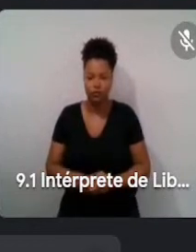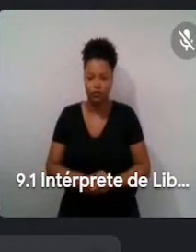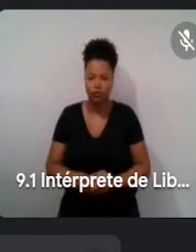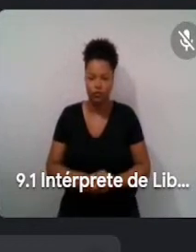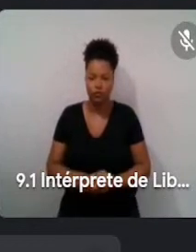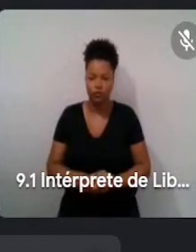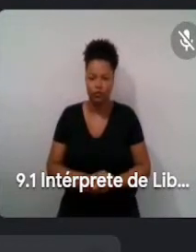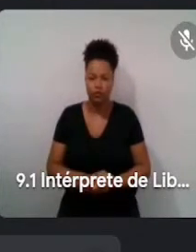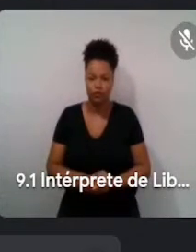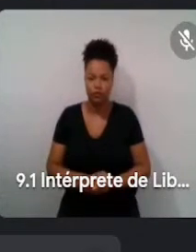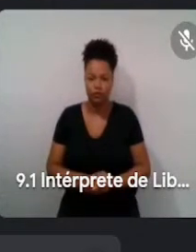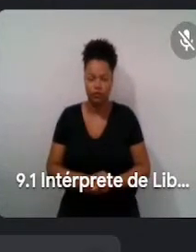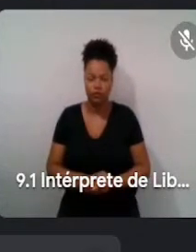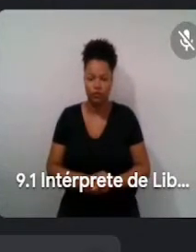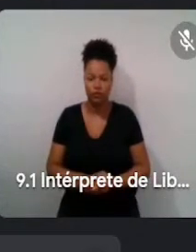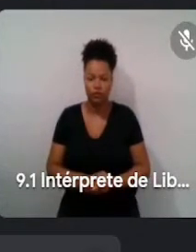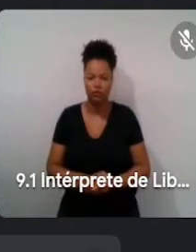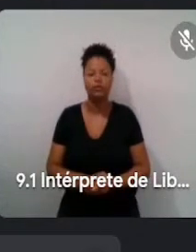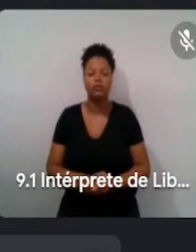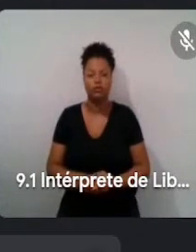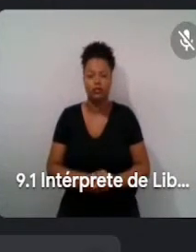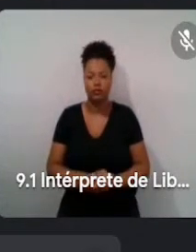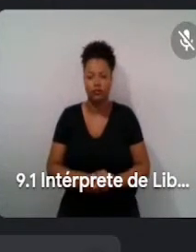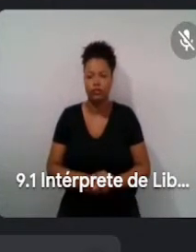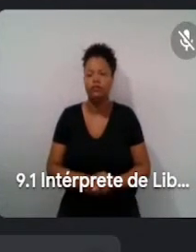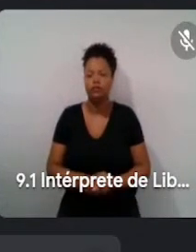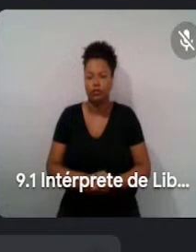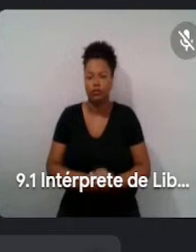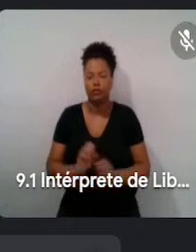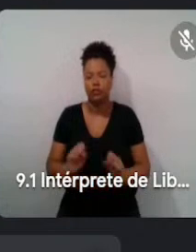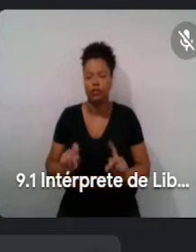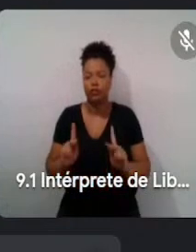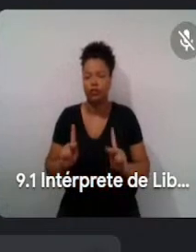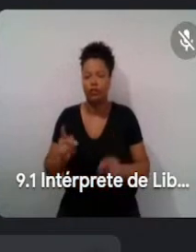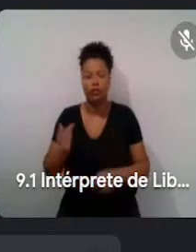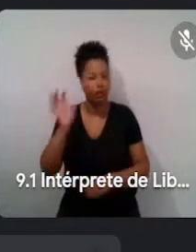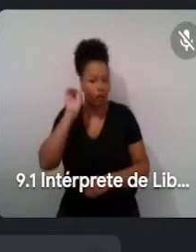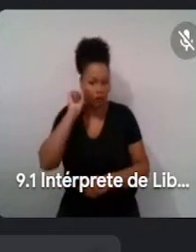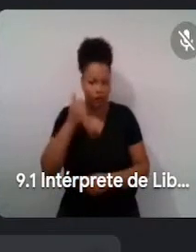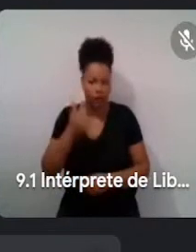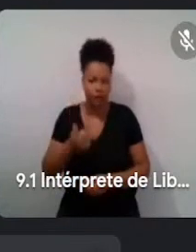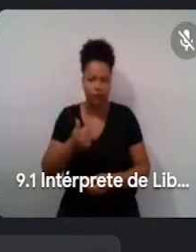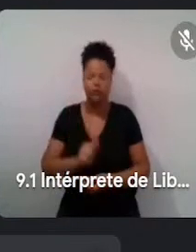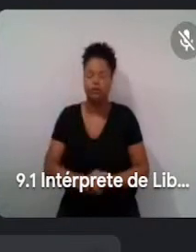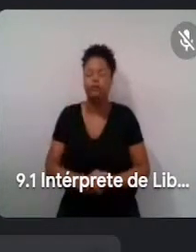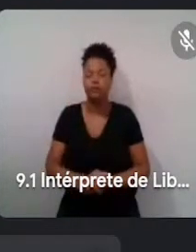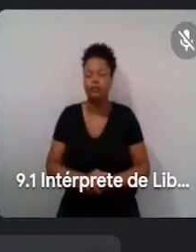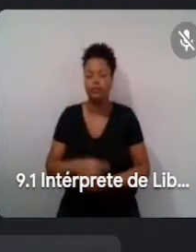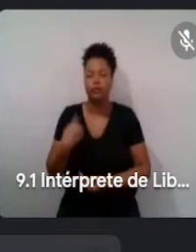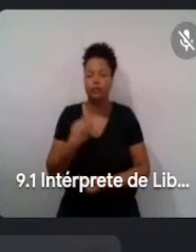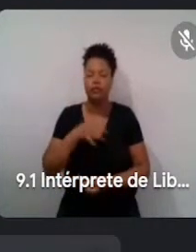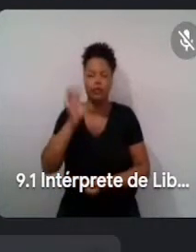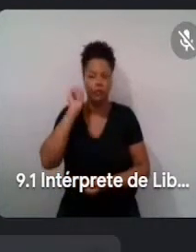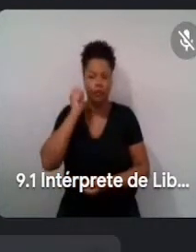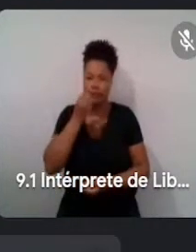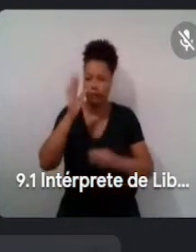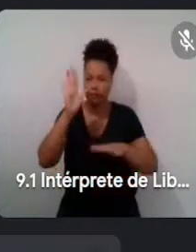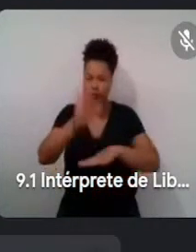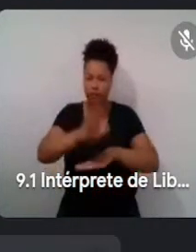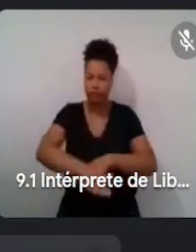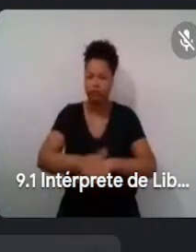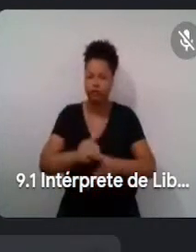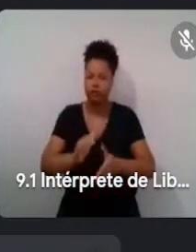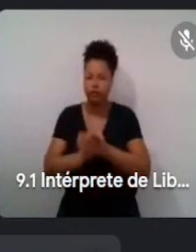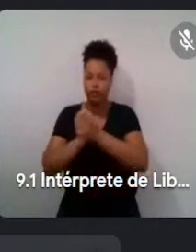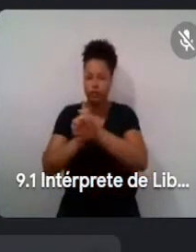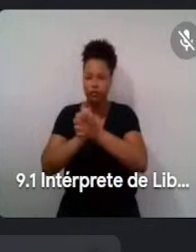doutor Fique? Ok, funciona agora, tá bom? Tudo Tá me bem. ouvindo? Estamos ouvindo. Boa tarde a todos, gostaria de cumprimentar